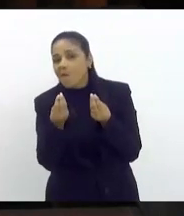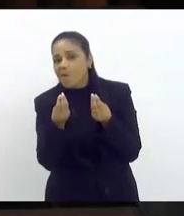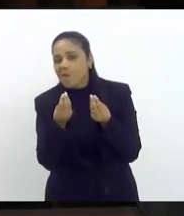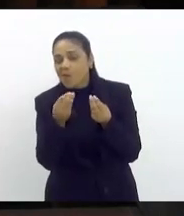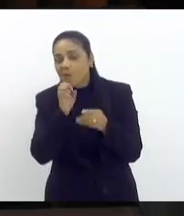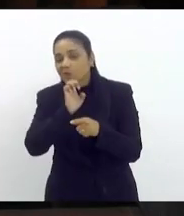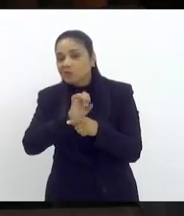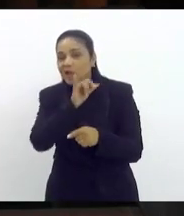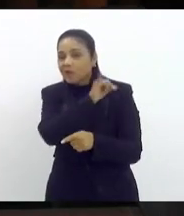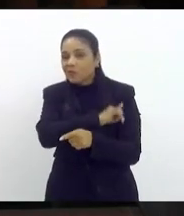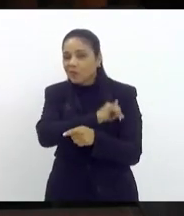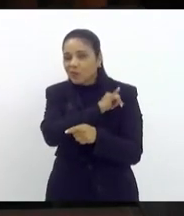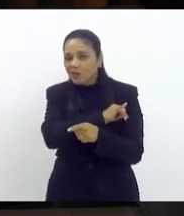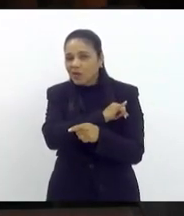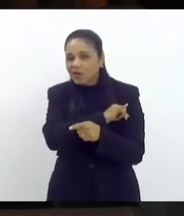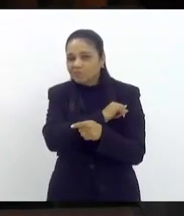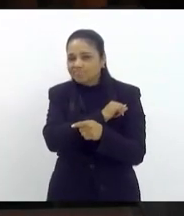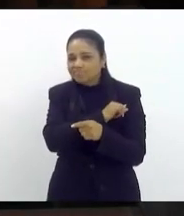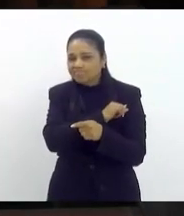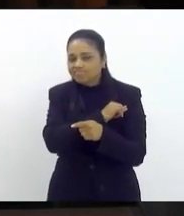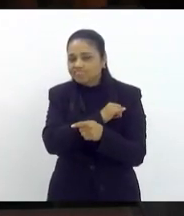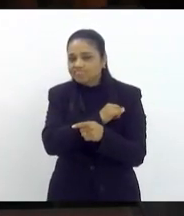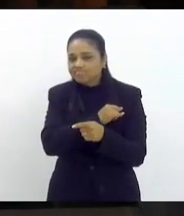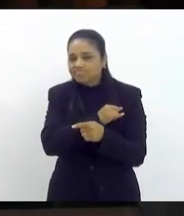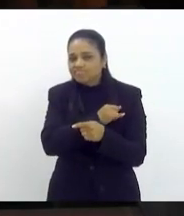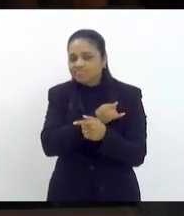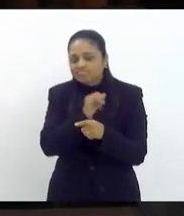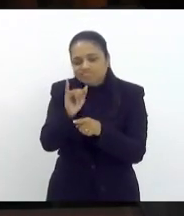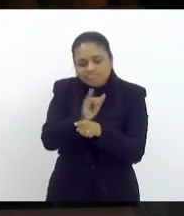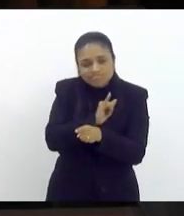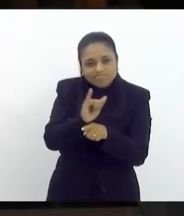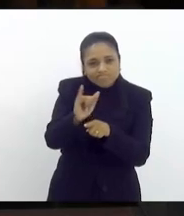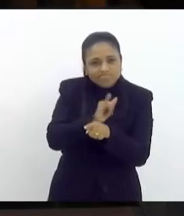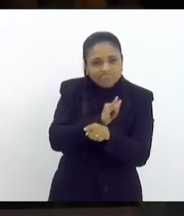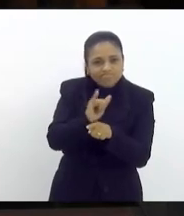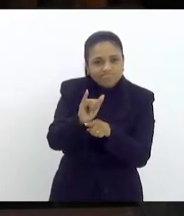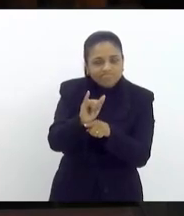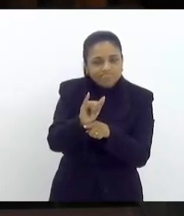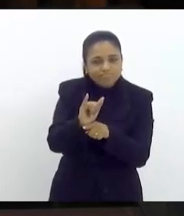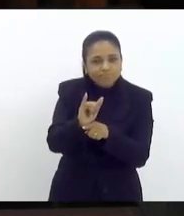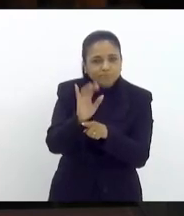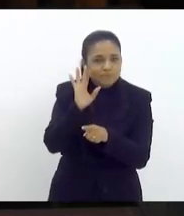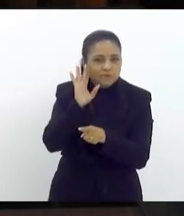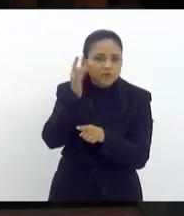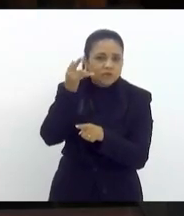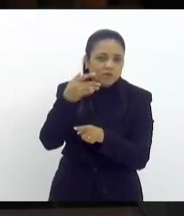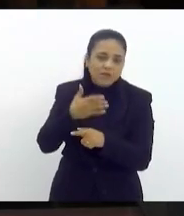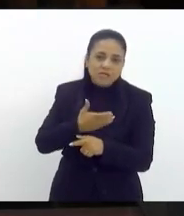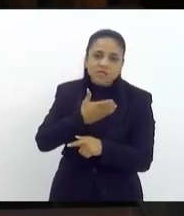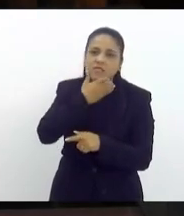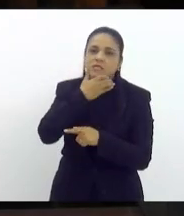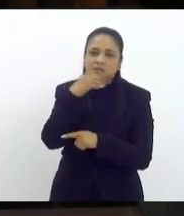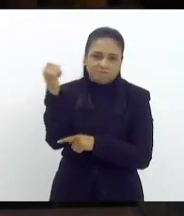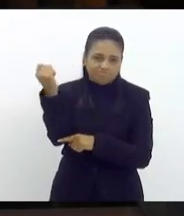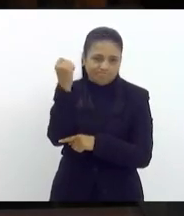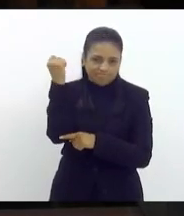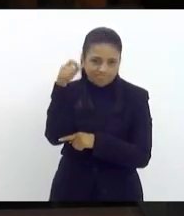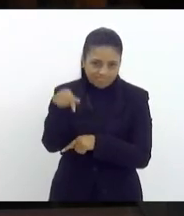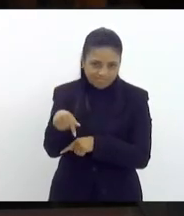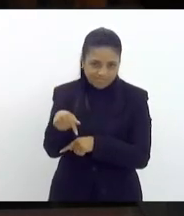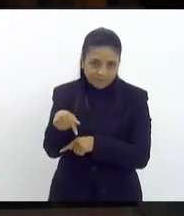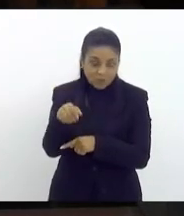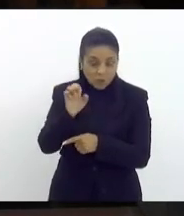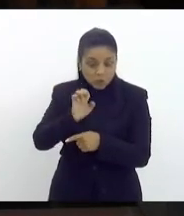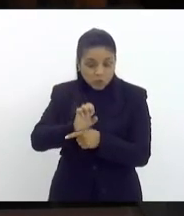estado do Rio de Janeiro vai trilhar para sair da crise que se encontra sendo nos estados com maiores